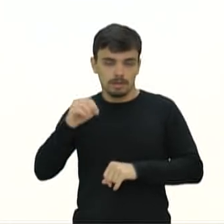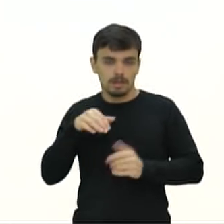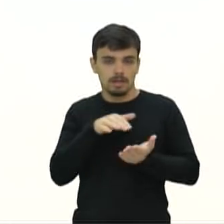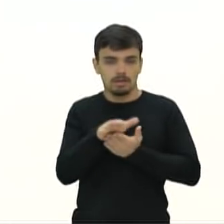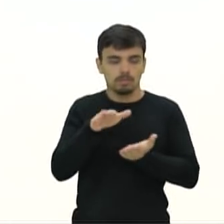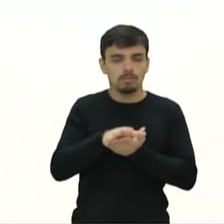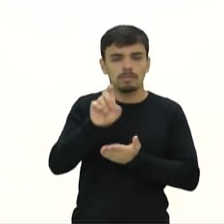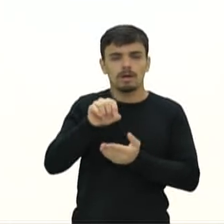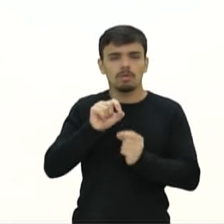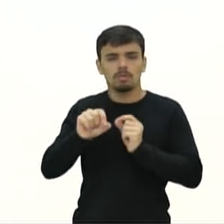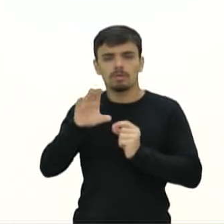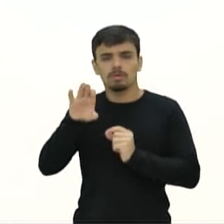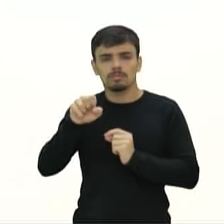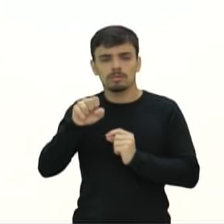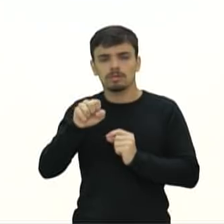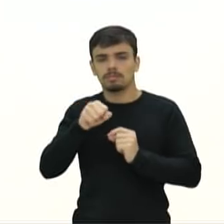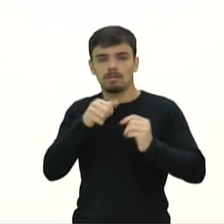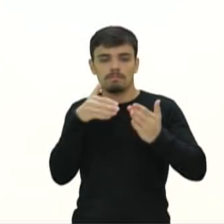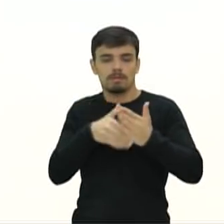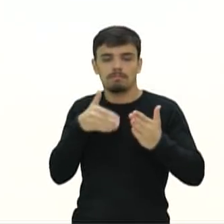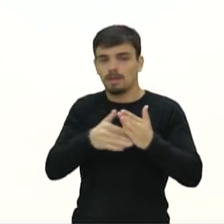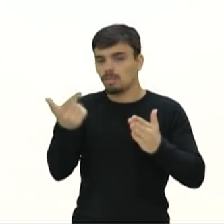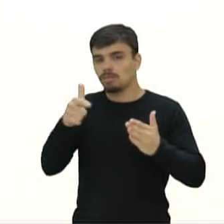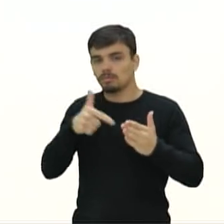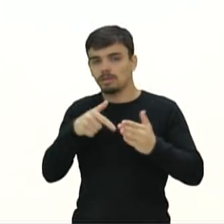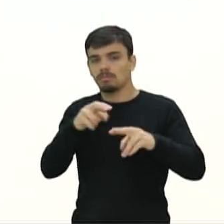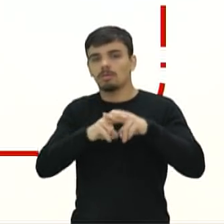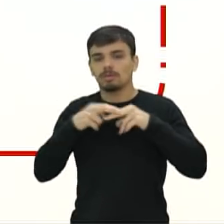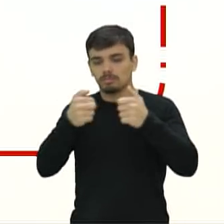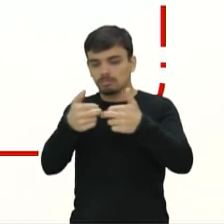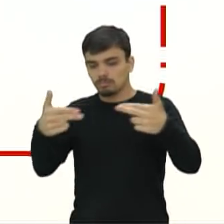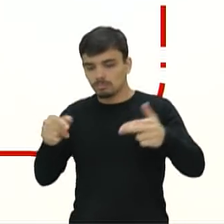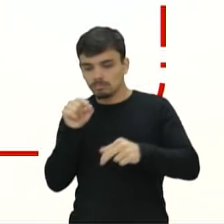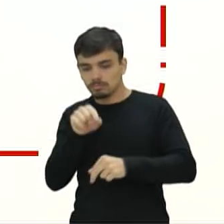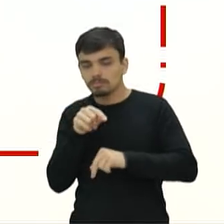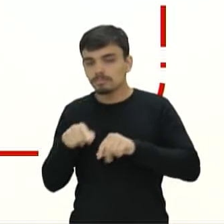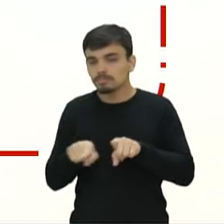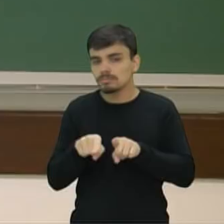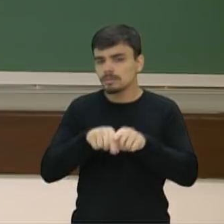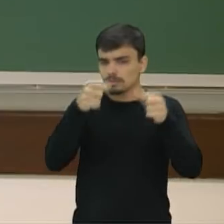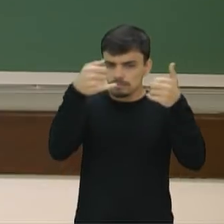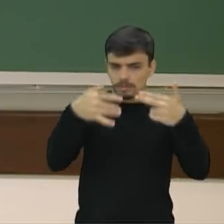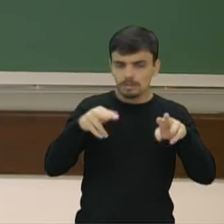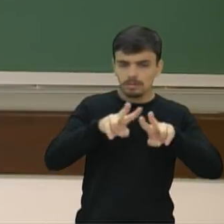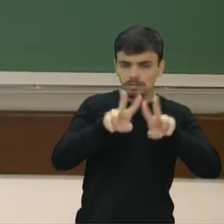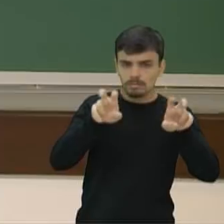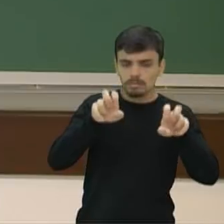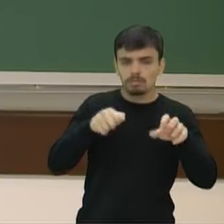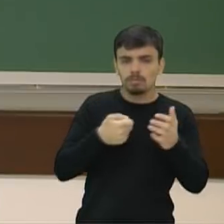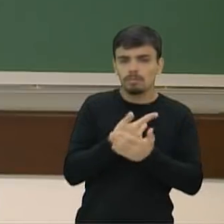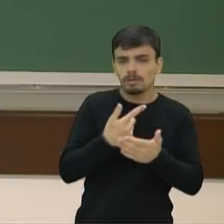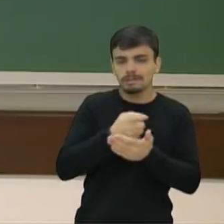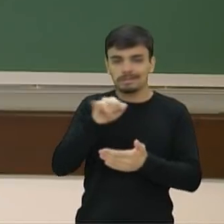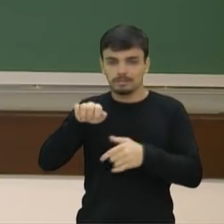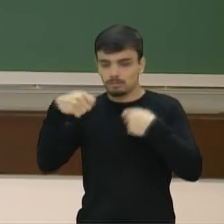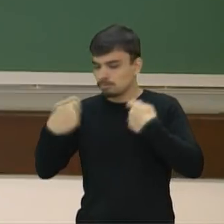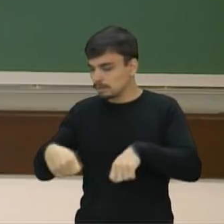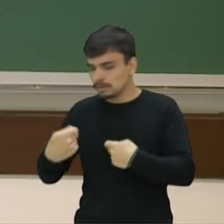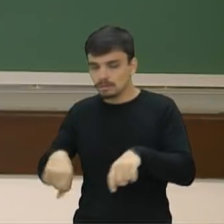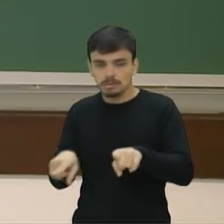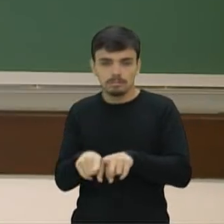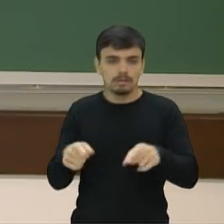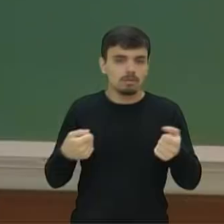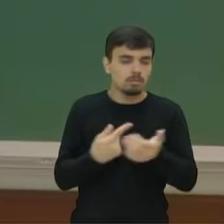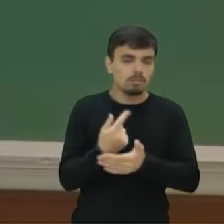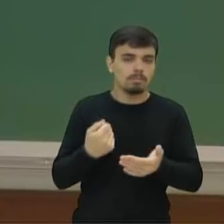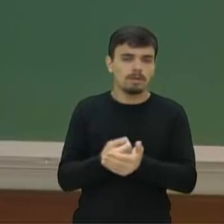consumismo é o consumo ilimitado de um determinado item. Então, quando estamos falando que estamos comprando sem a real necessidade, estamos comprando de